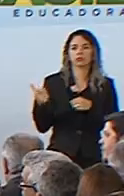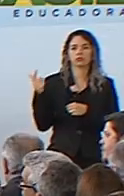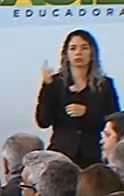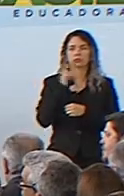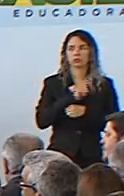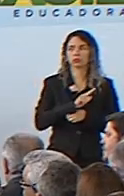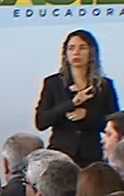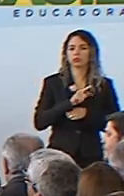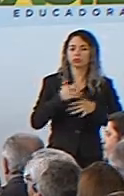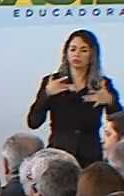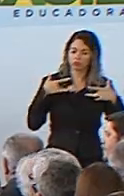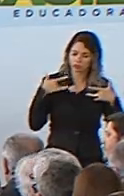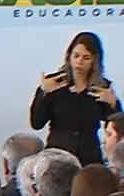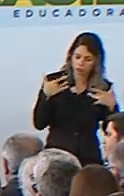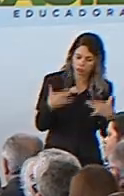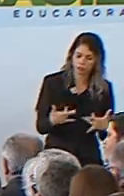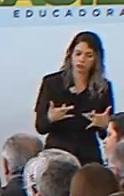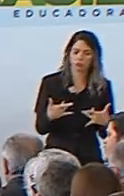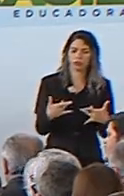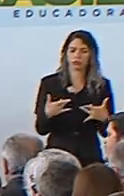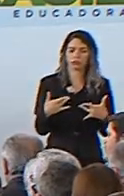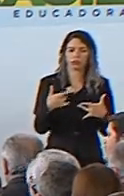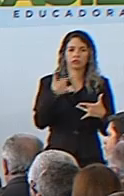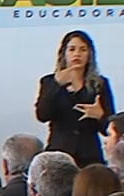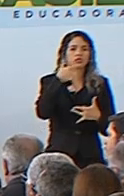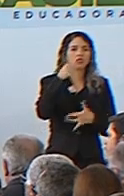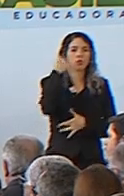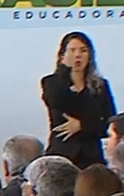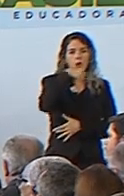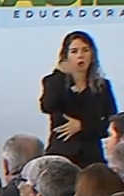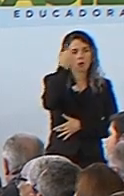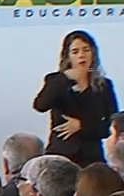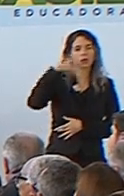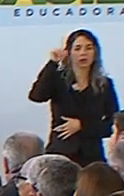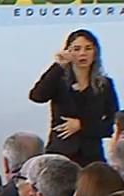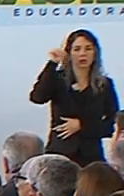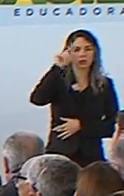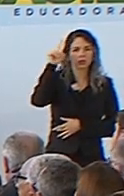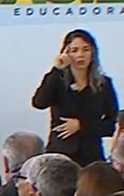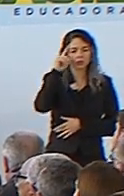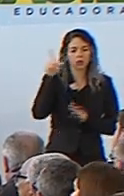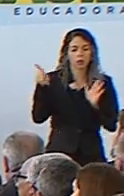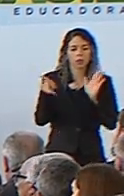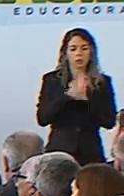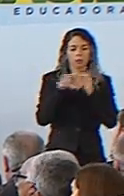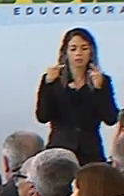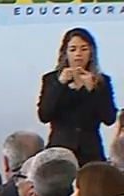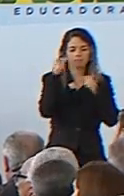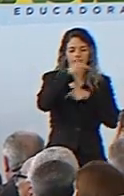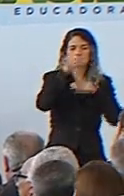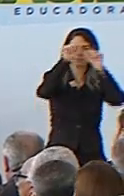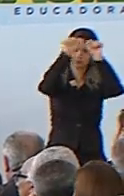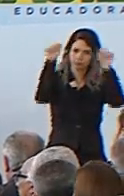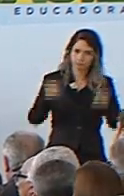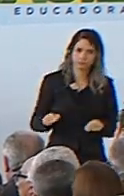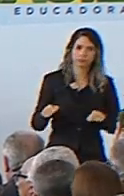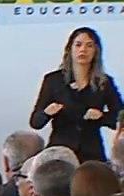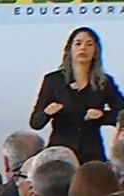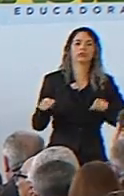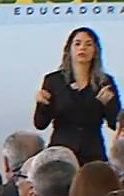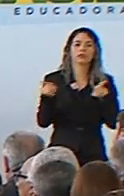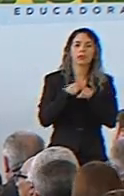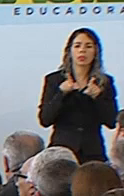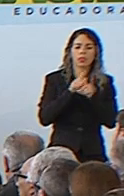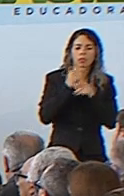e se dedic 24 horas por dia na implementação desse sistema provocou